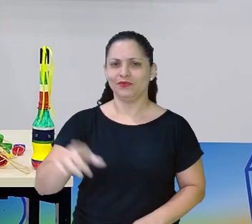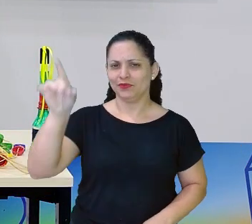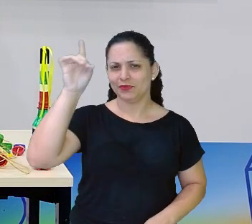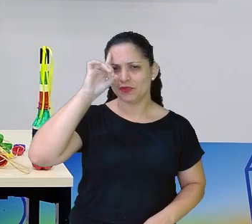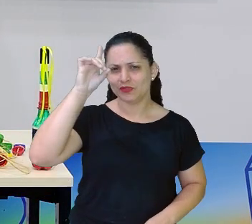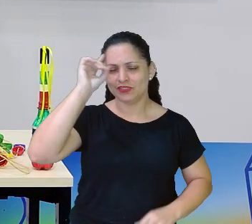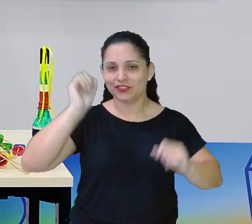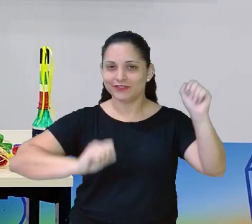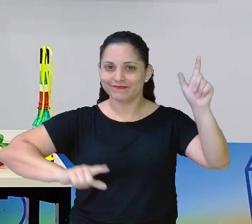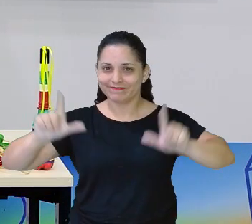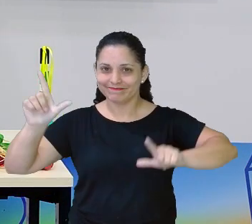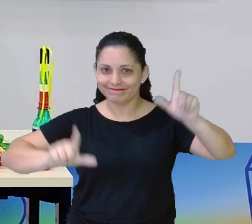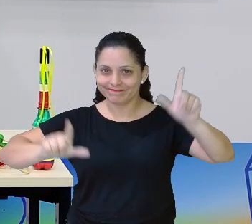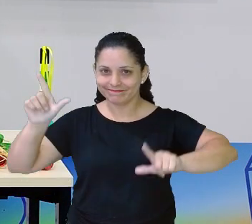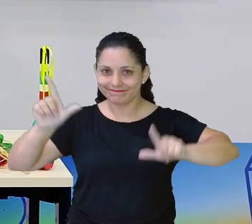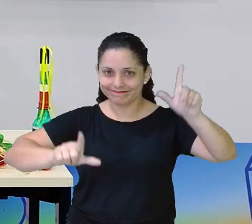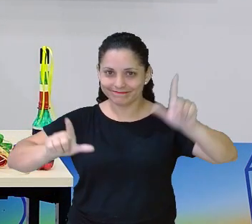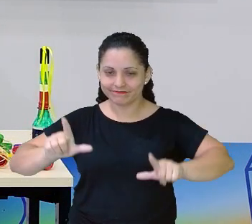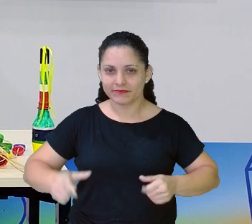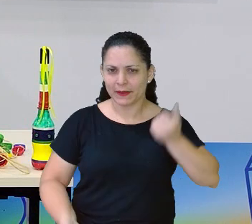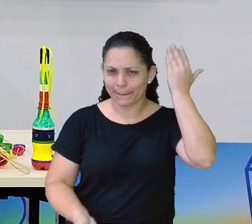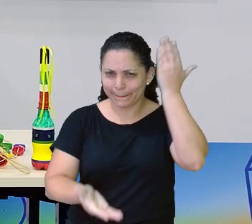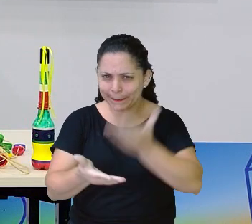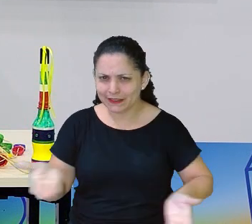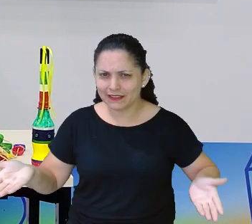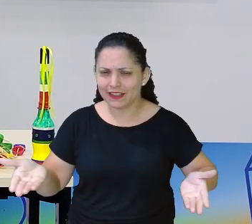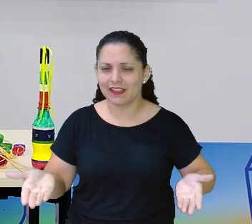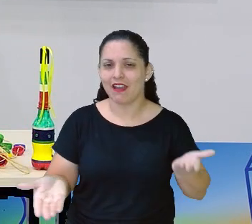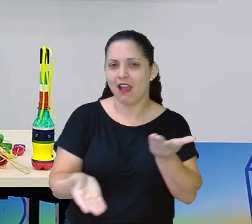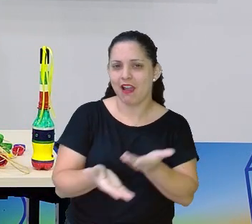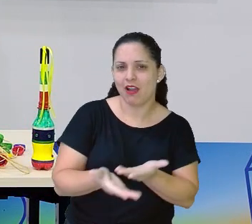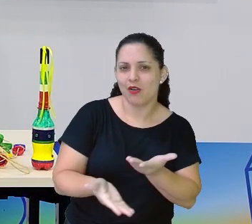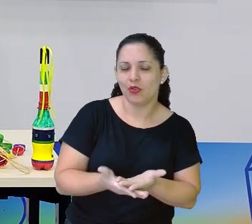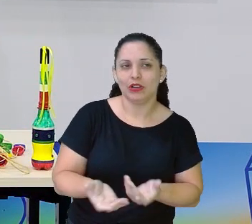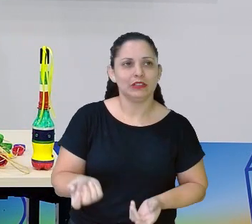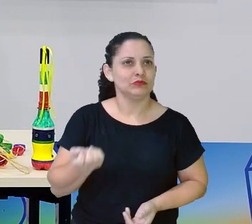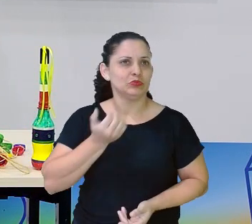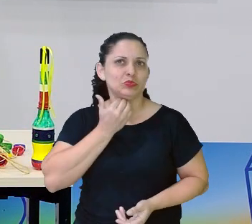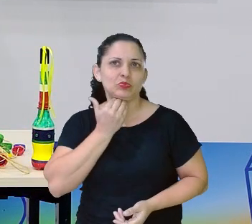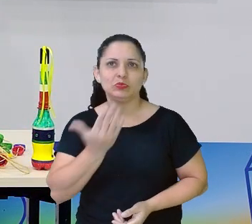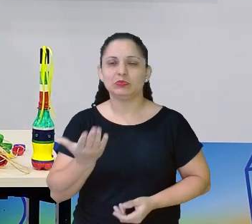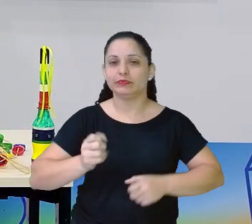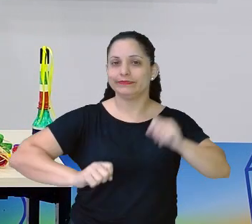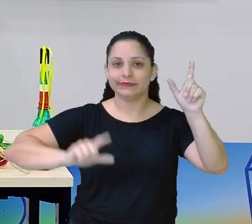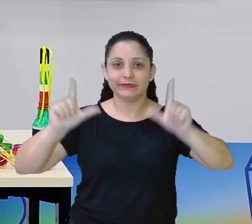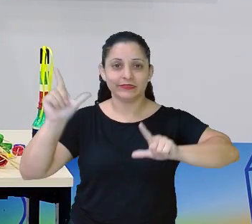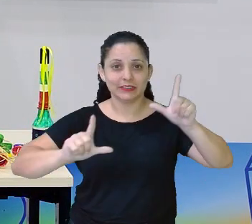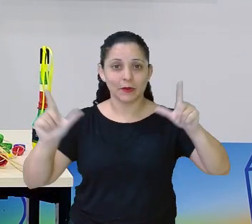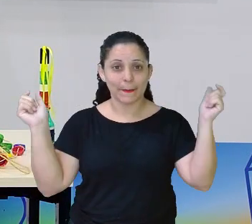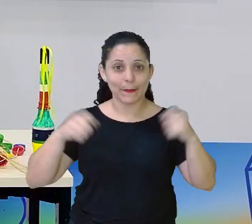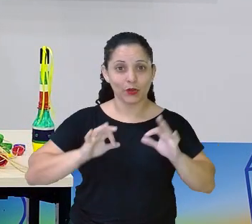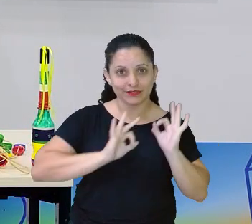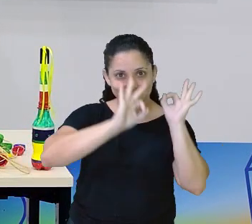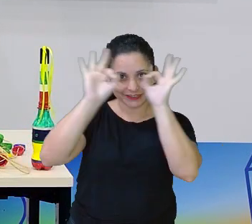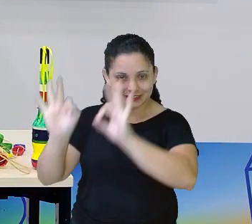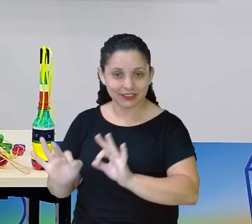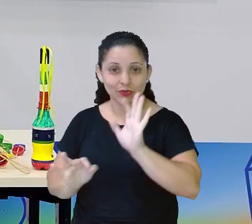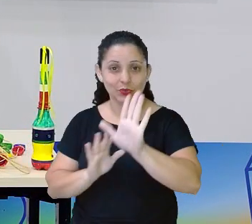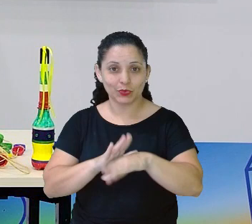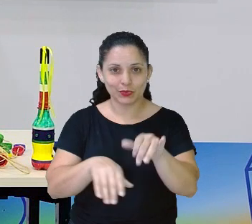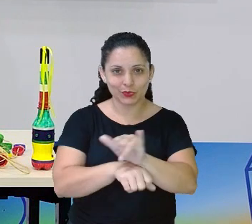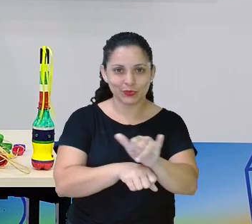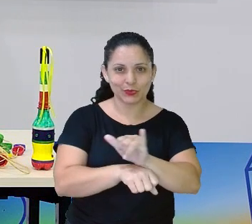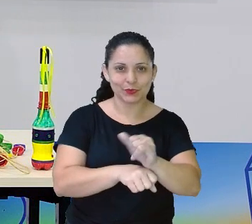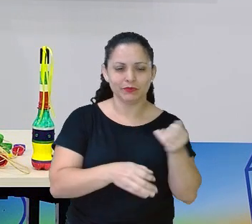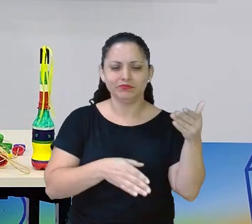dias. E se você de repente perdeu a aula pelo aplicativo ou não a conseguiu assistir pela TV, você pode acompanhar pelo YouTube. É